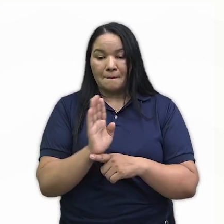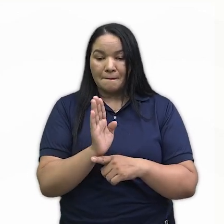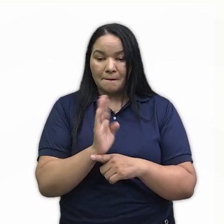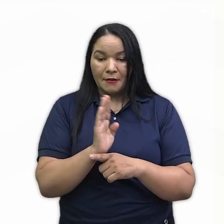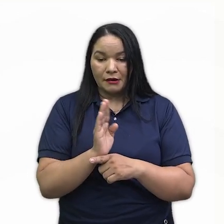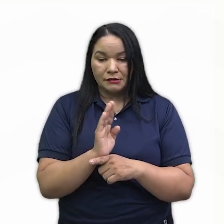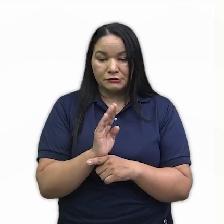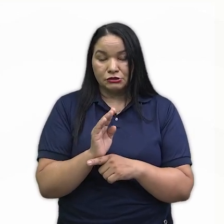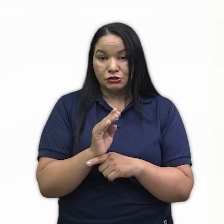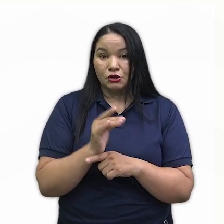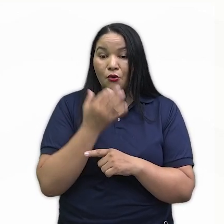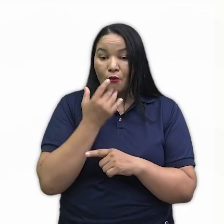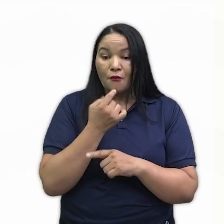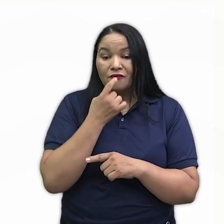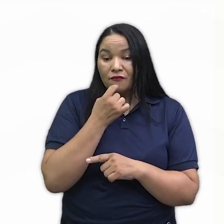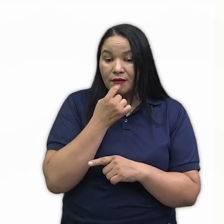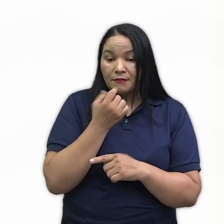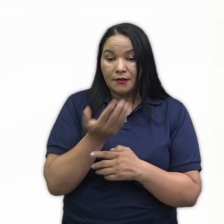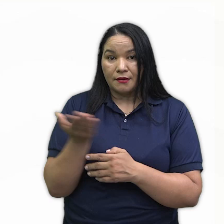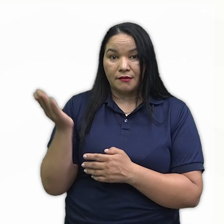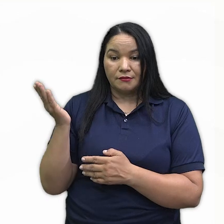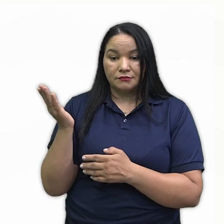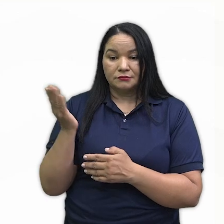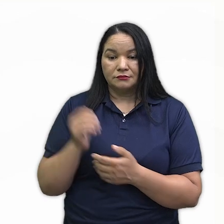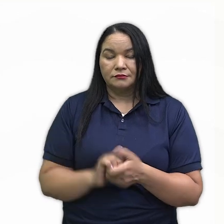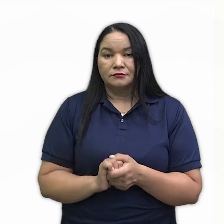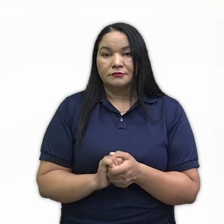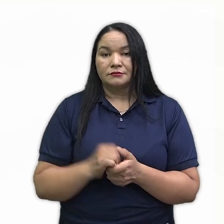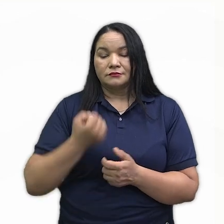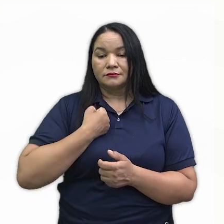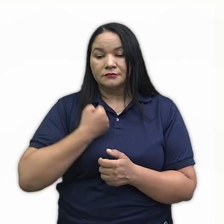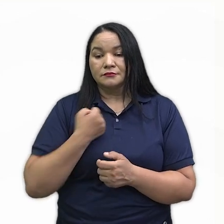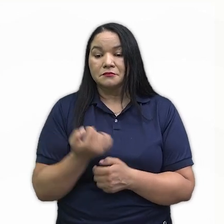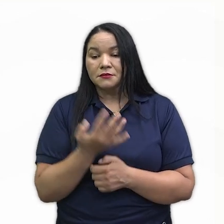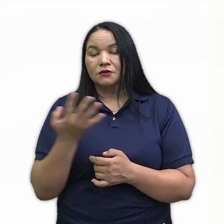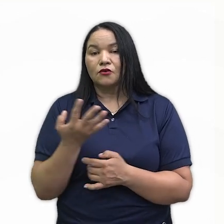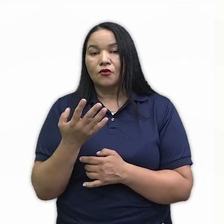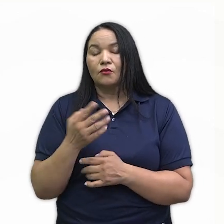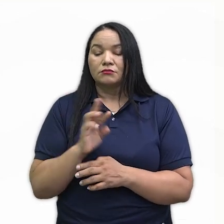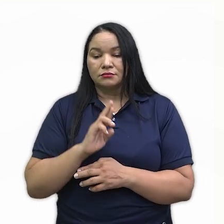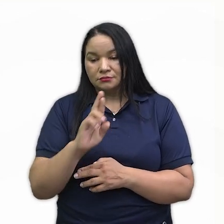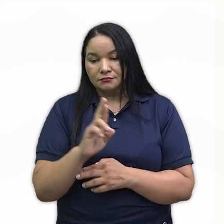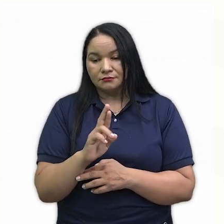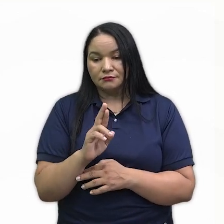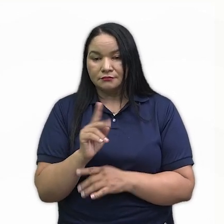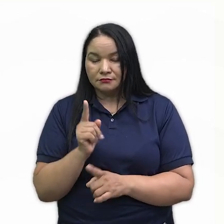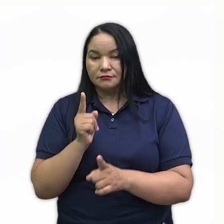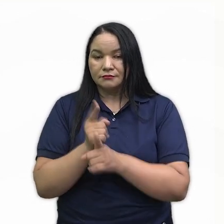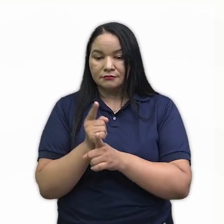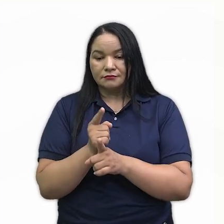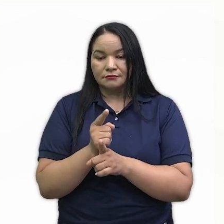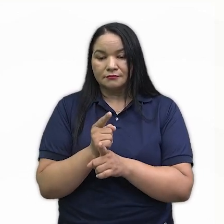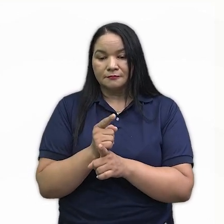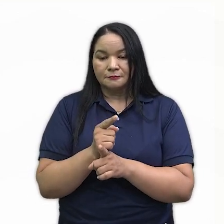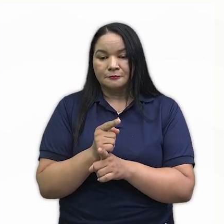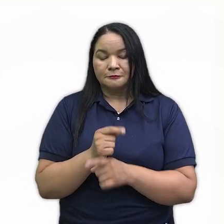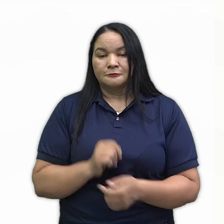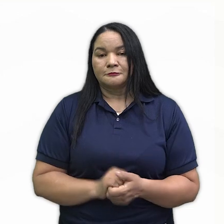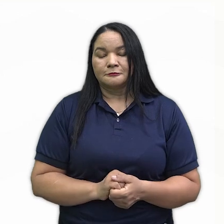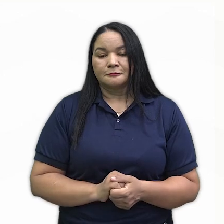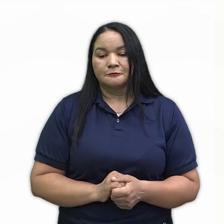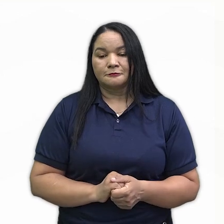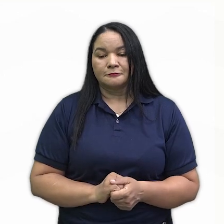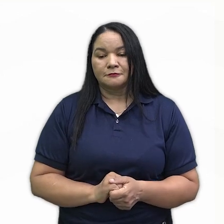ser elevada a qual número para que se tenha este resultado aqui. Então, a nossa